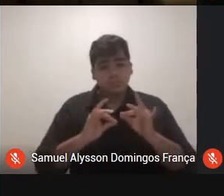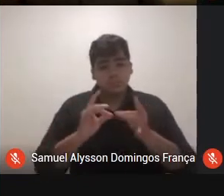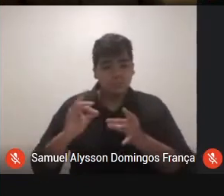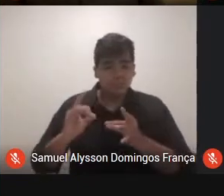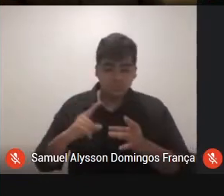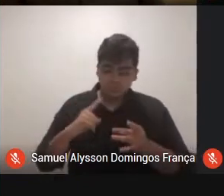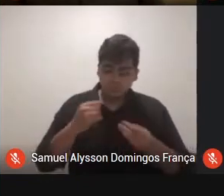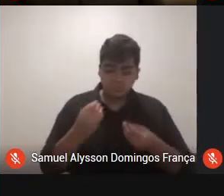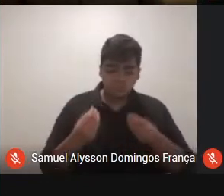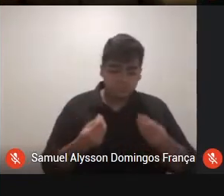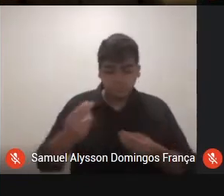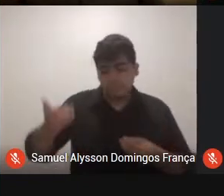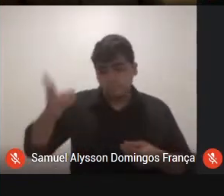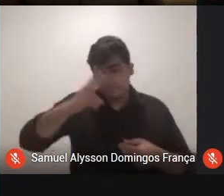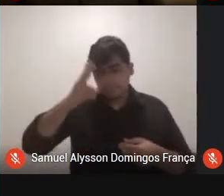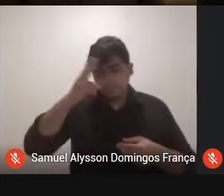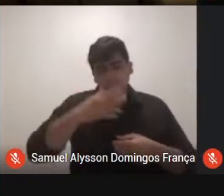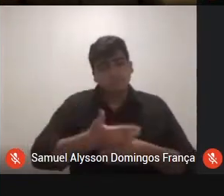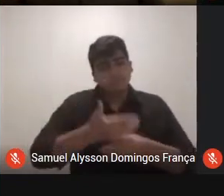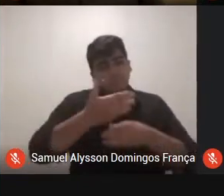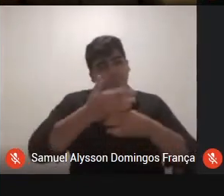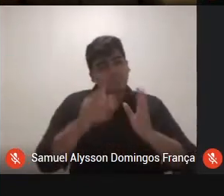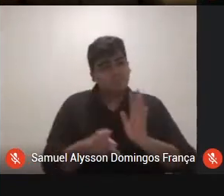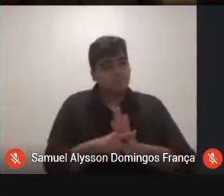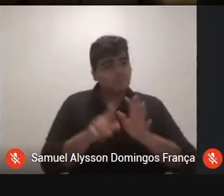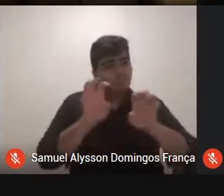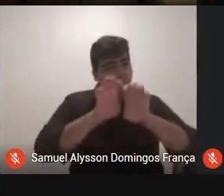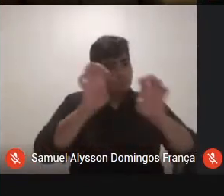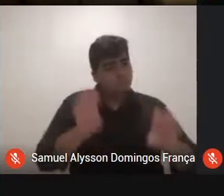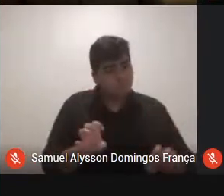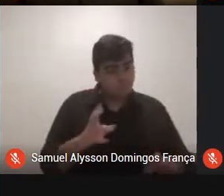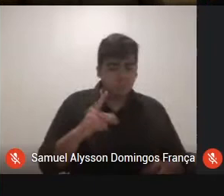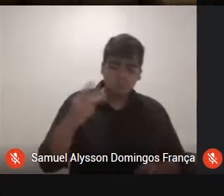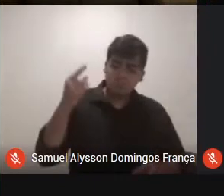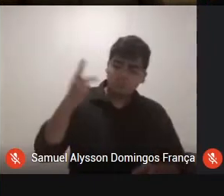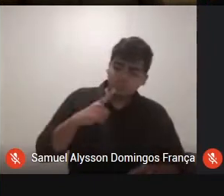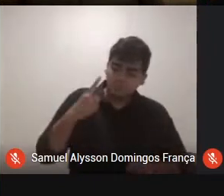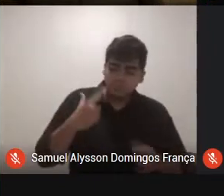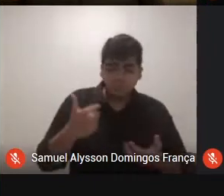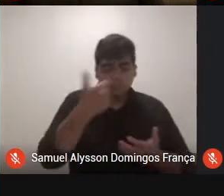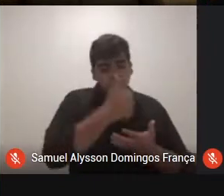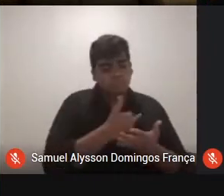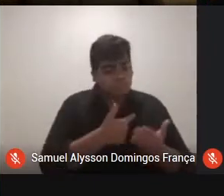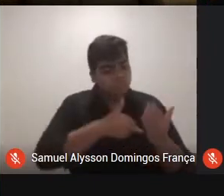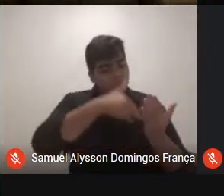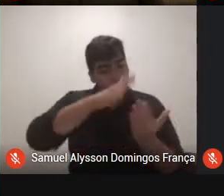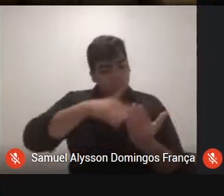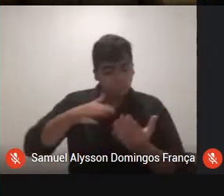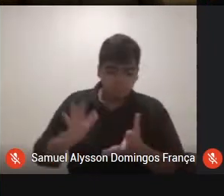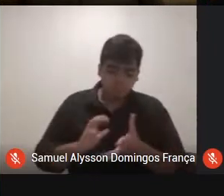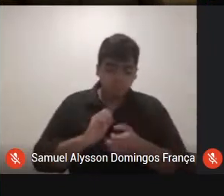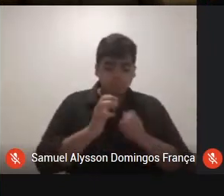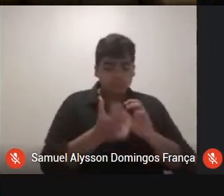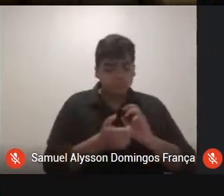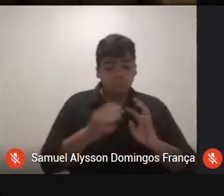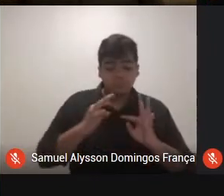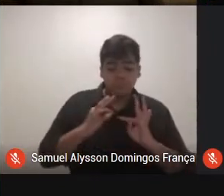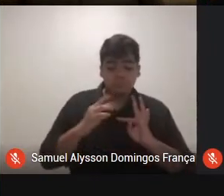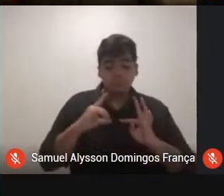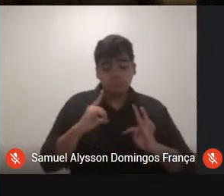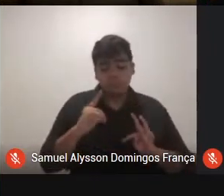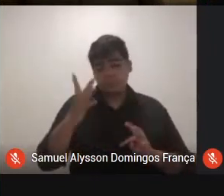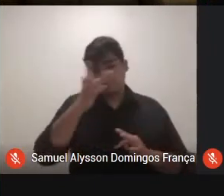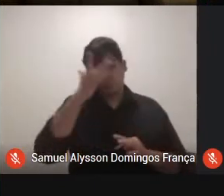patrimônio histórico. Eu ministrei várias oficinas de desenho, de pintura, de modelagem, nossos próprios monitores que estão aqui